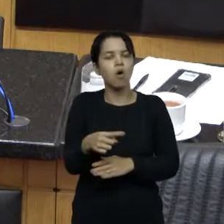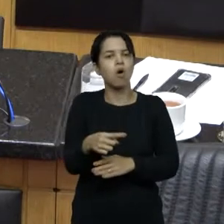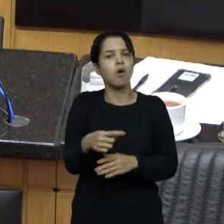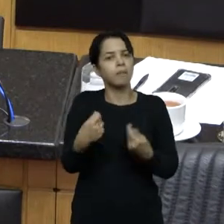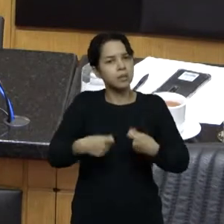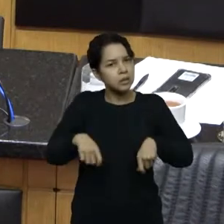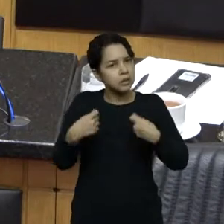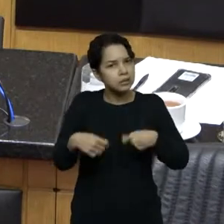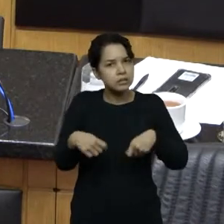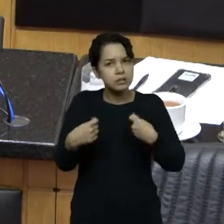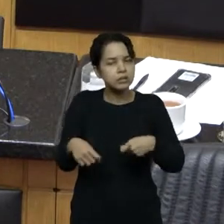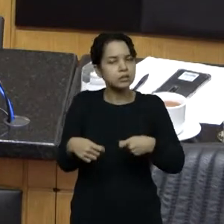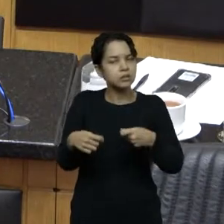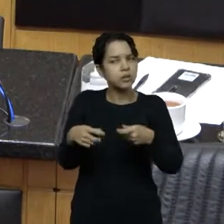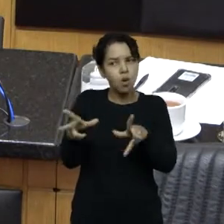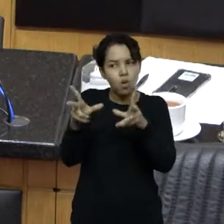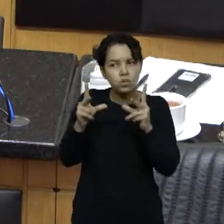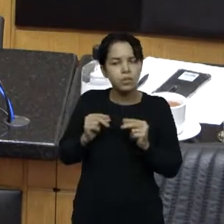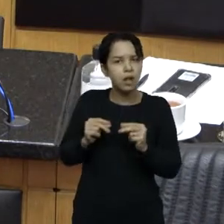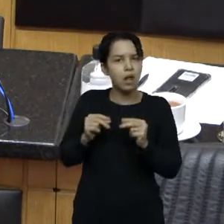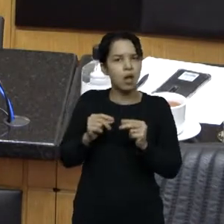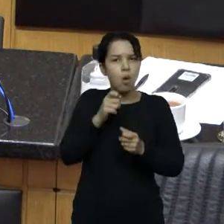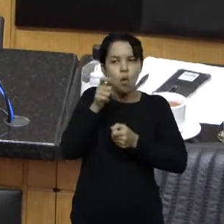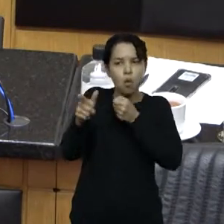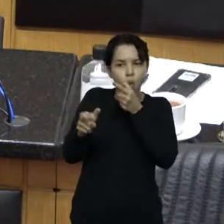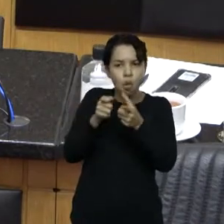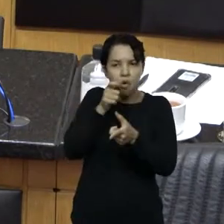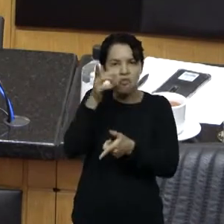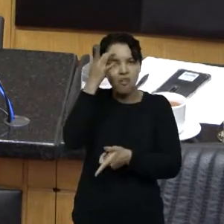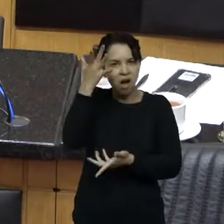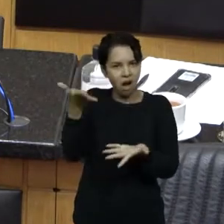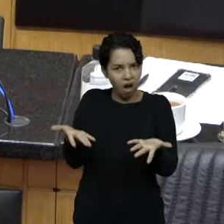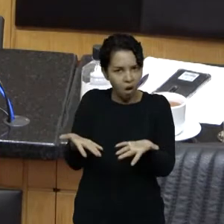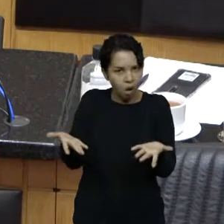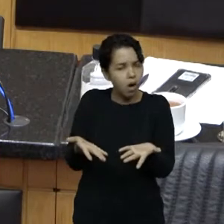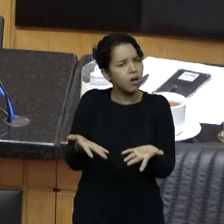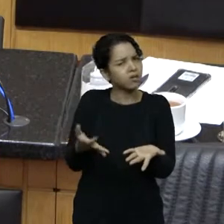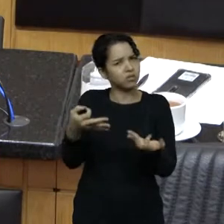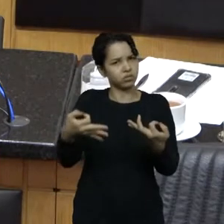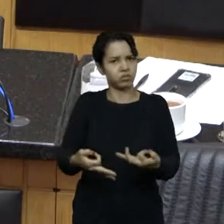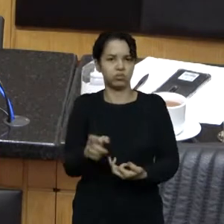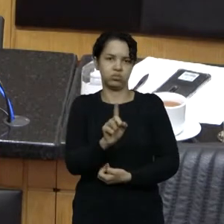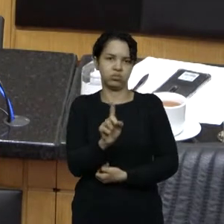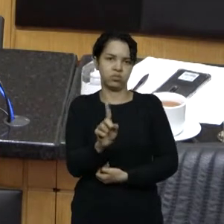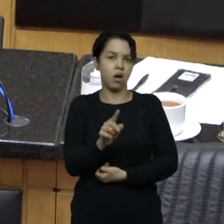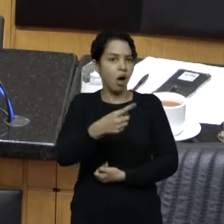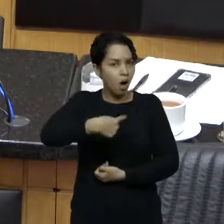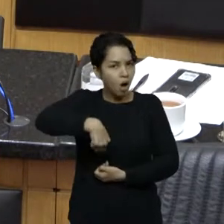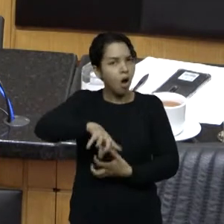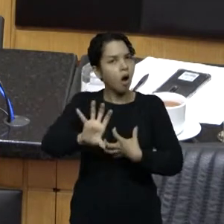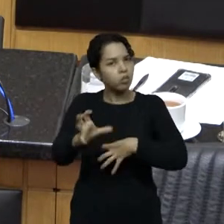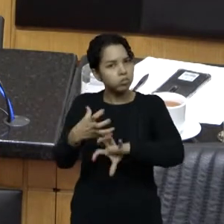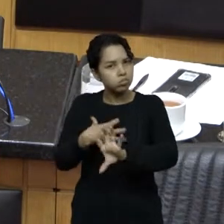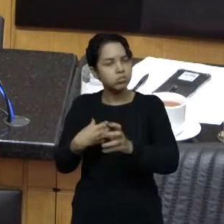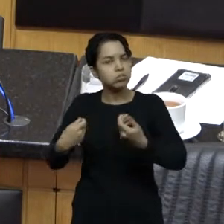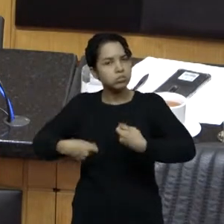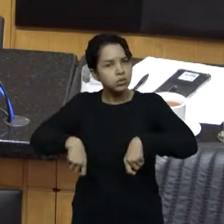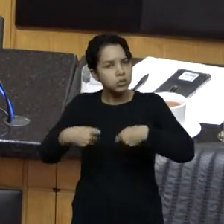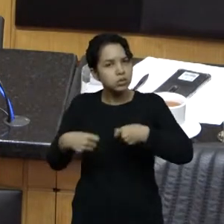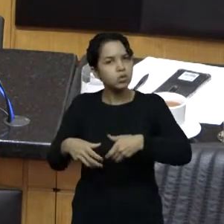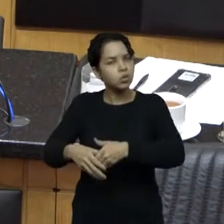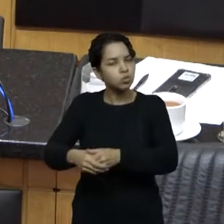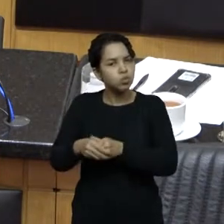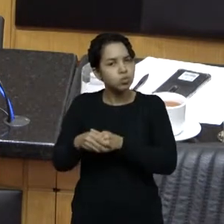as críticas fáceis no momento desse agora é hora de solidariedade de estarmos juntos darmos as mãos